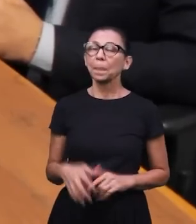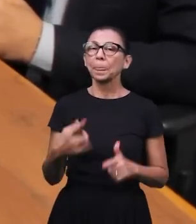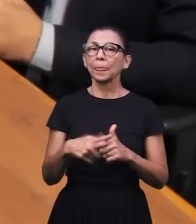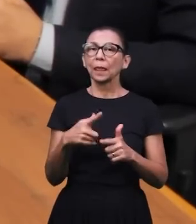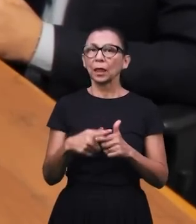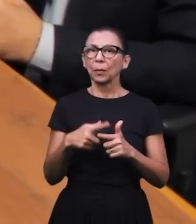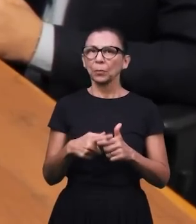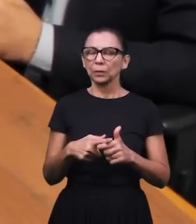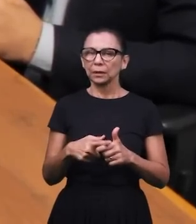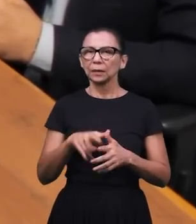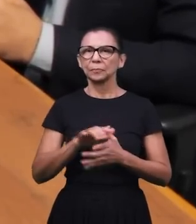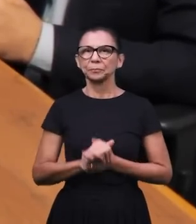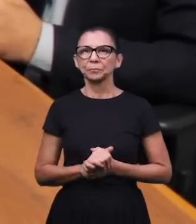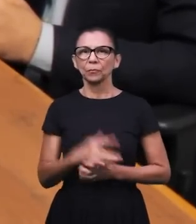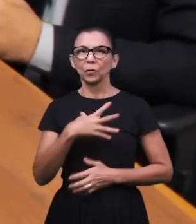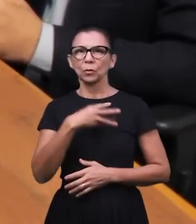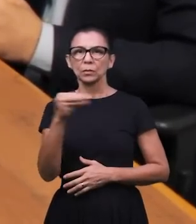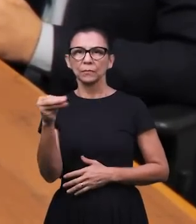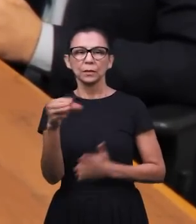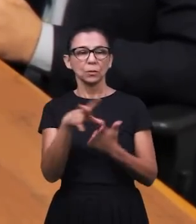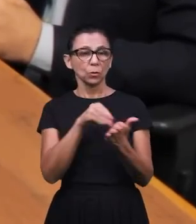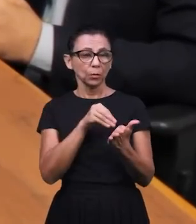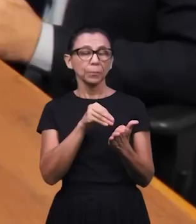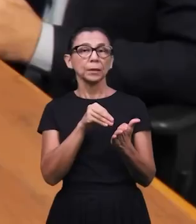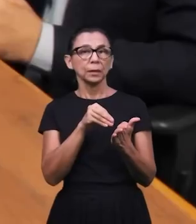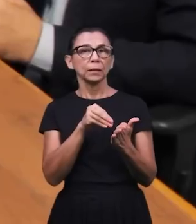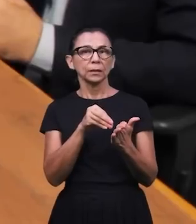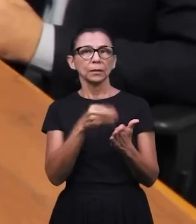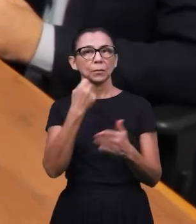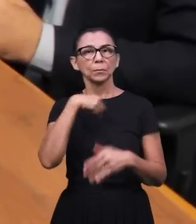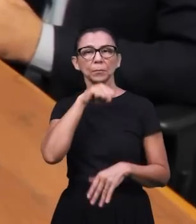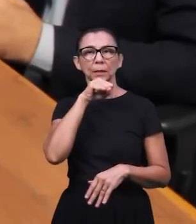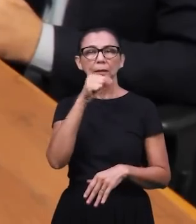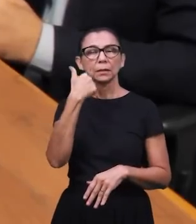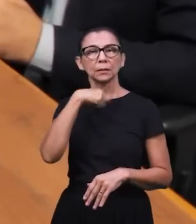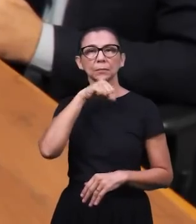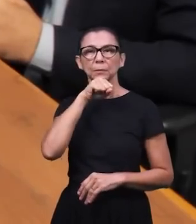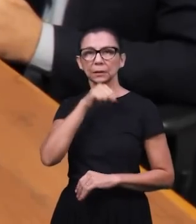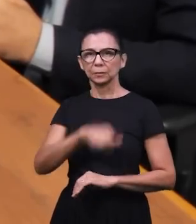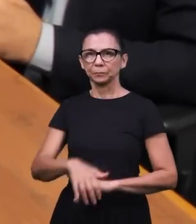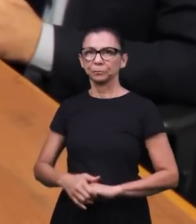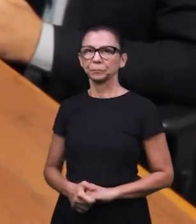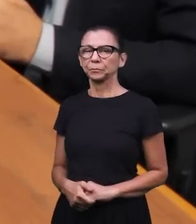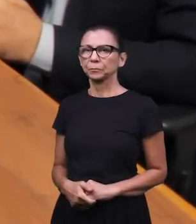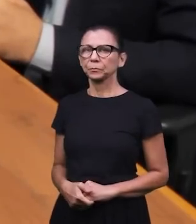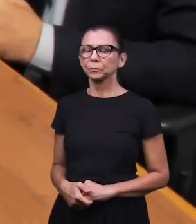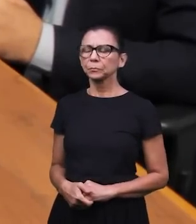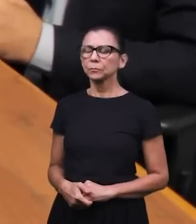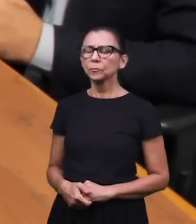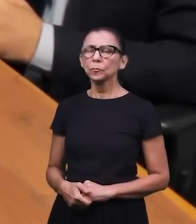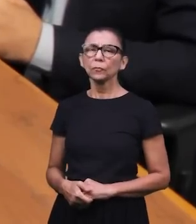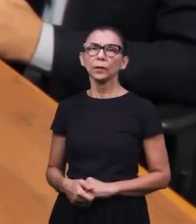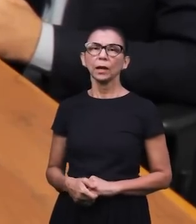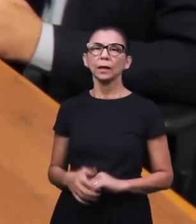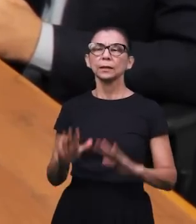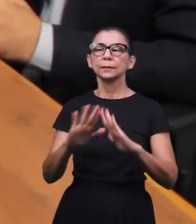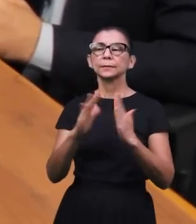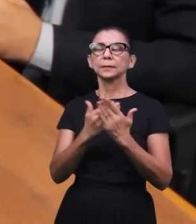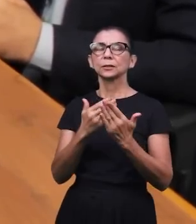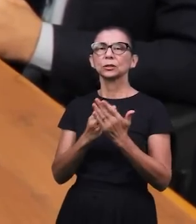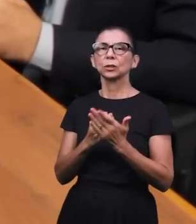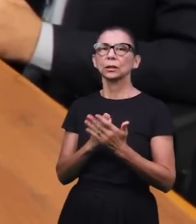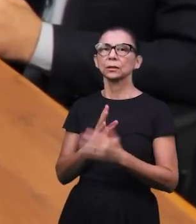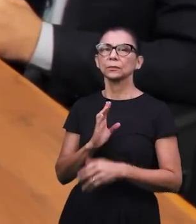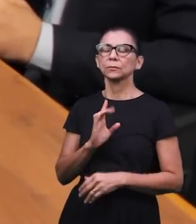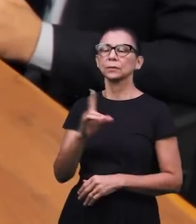Mas você sabe uma coisa? Na igreja a melhor coisa que tem as crianças, que a criança é o seguinte: eu quero saber a informação dos pais, eu converso com o menino, como é que tá lá, tudo bem? Eles